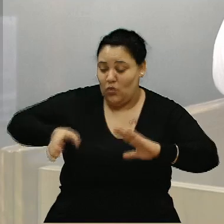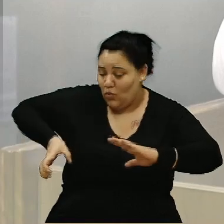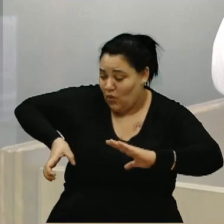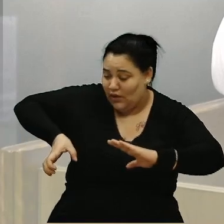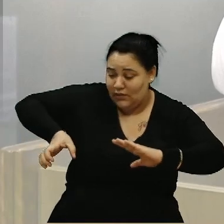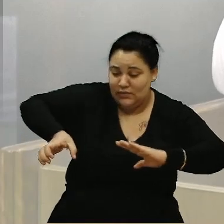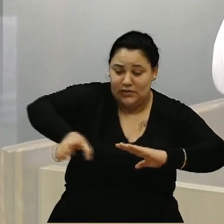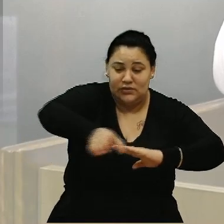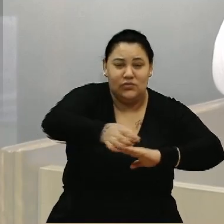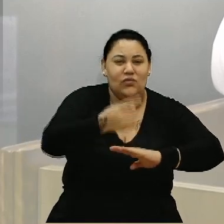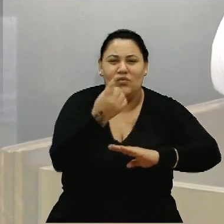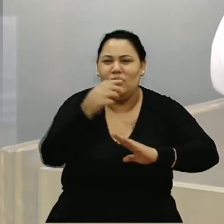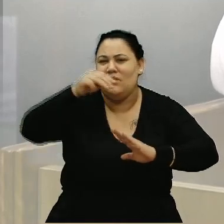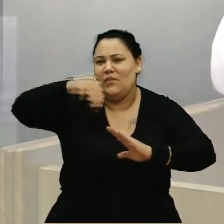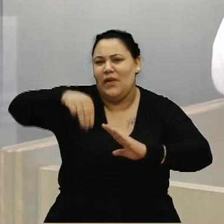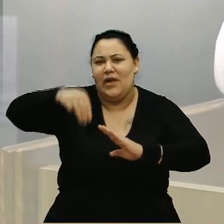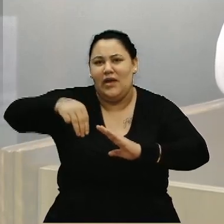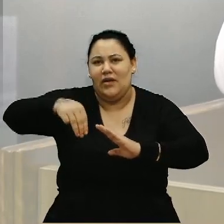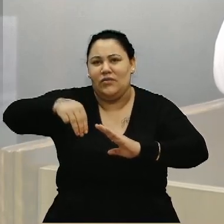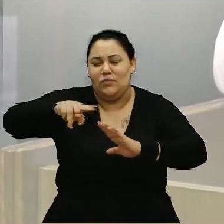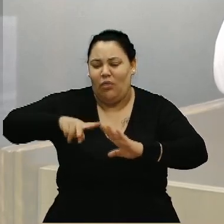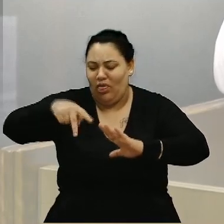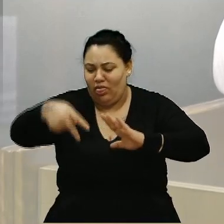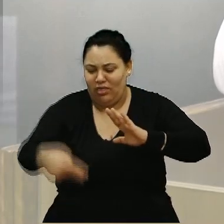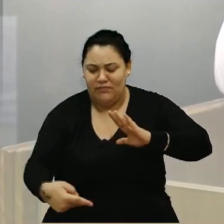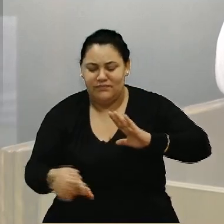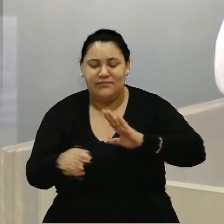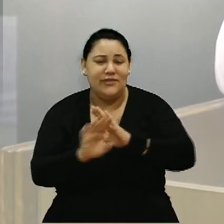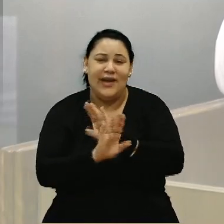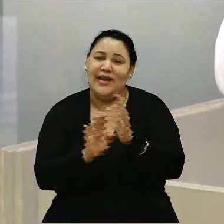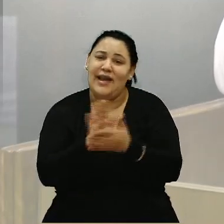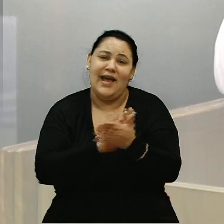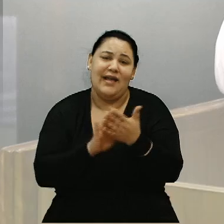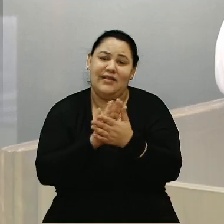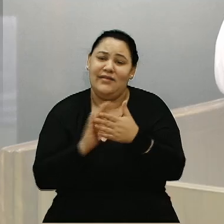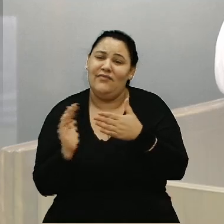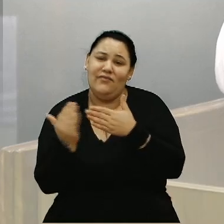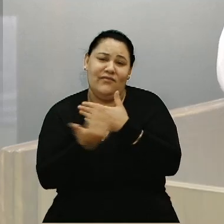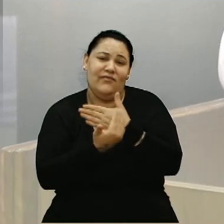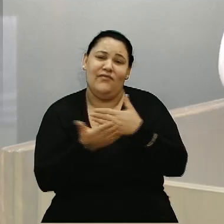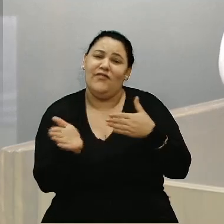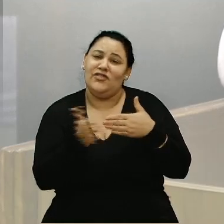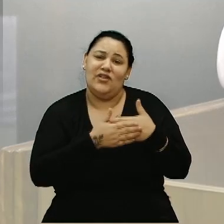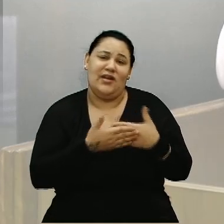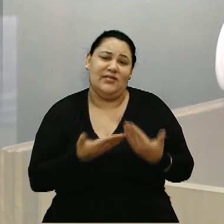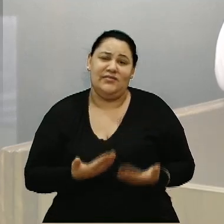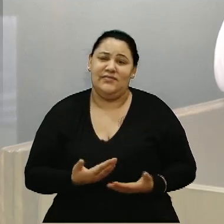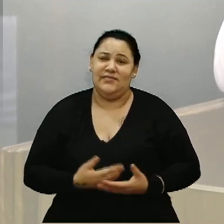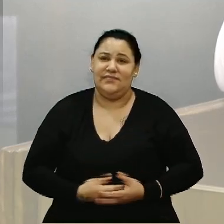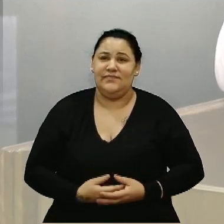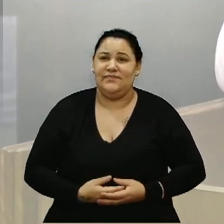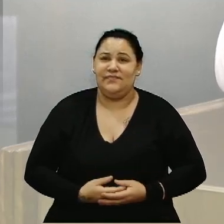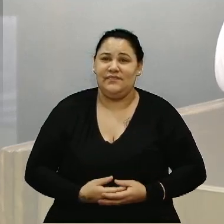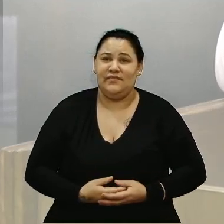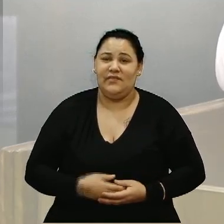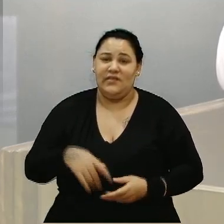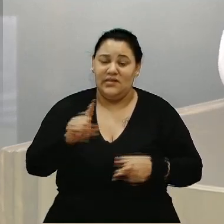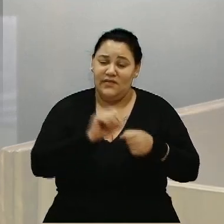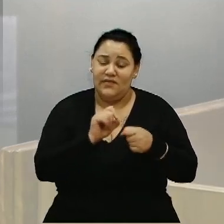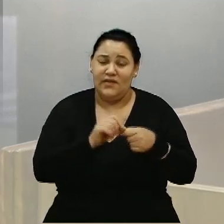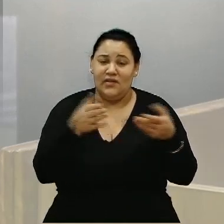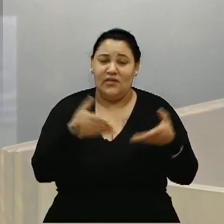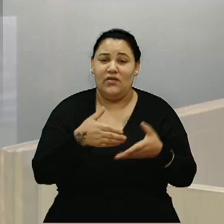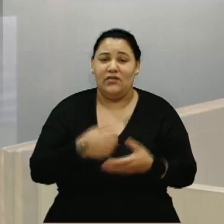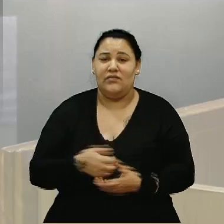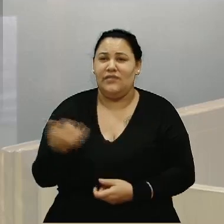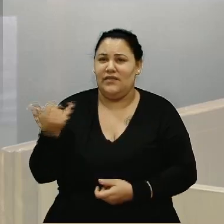De 1 metro em pouco, as crianças caem para baixo. Nada fechado. E novo. Vai ser fabricado agora. Me passou